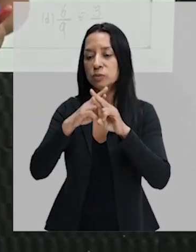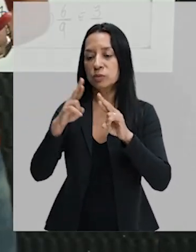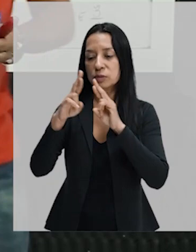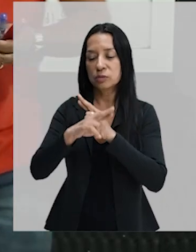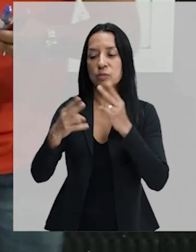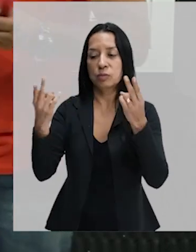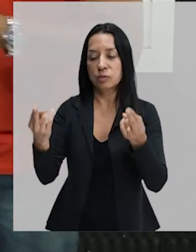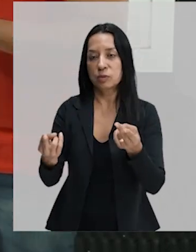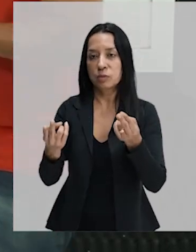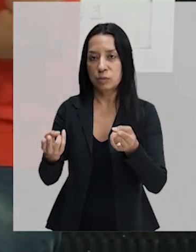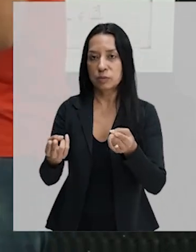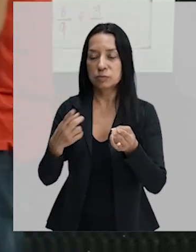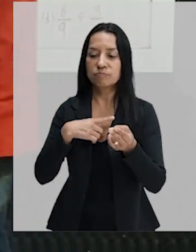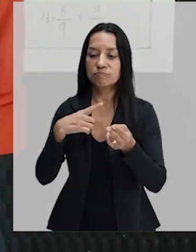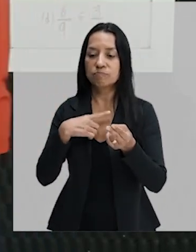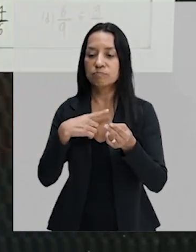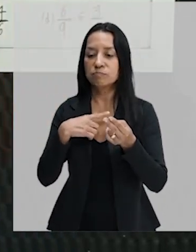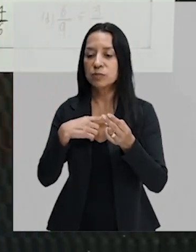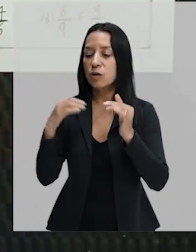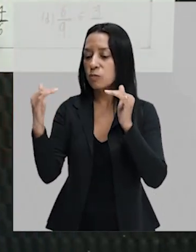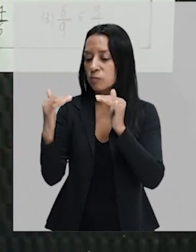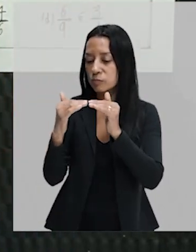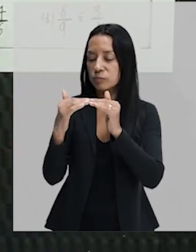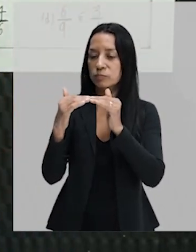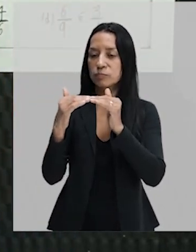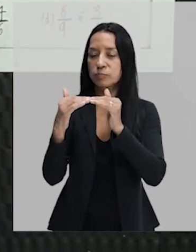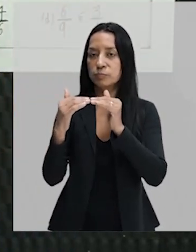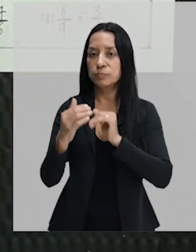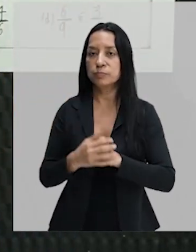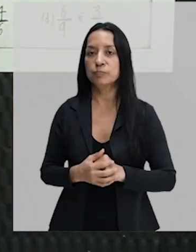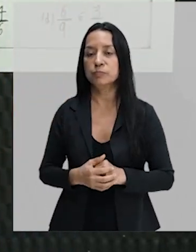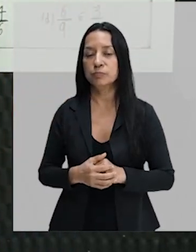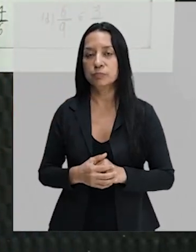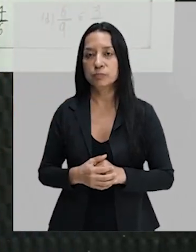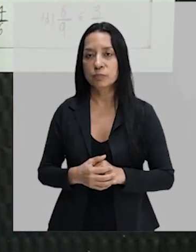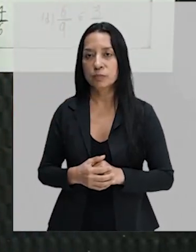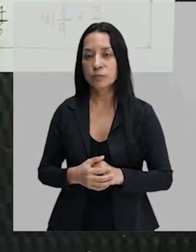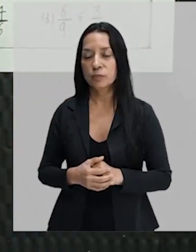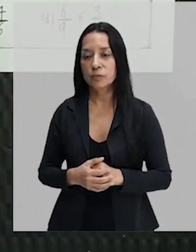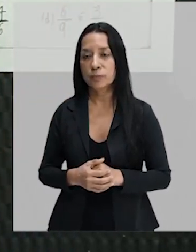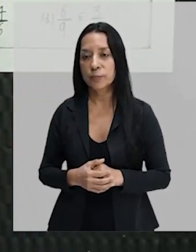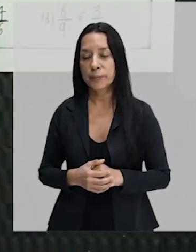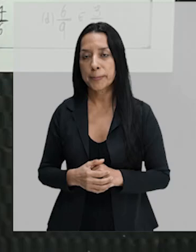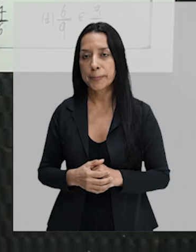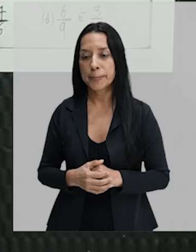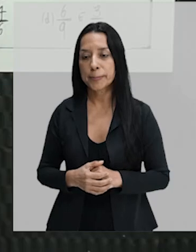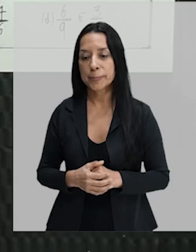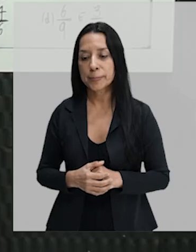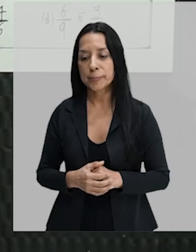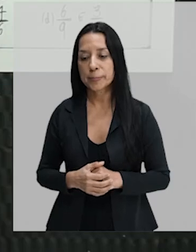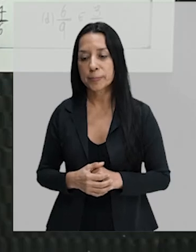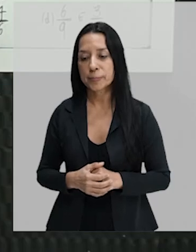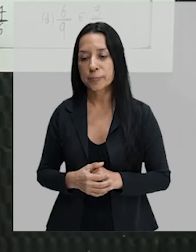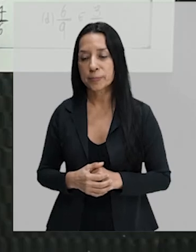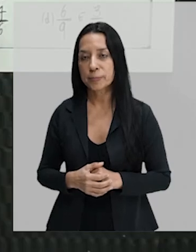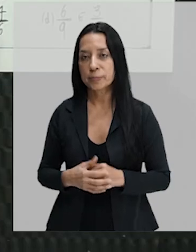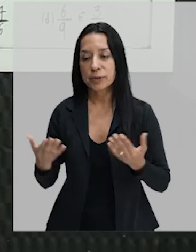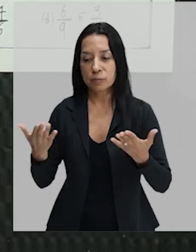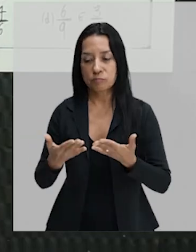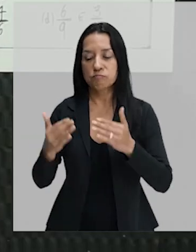mesma forma, você tem uma proporção. Certo? Então, vou colocar aqui uma proporção